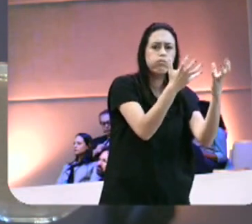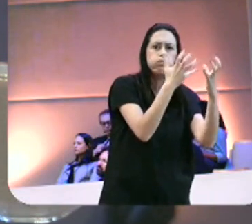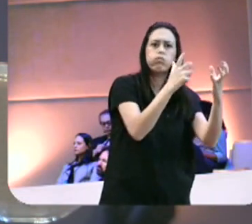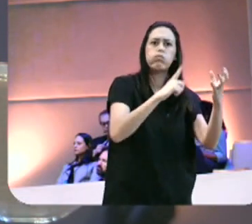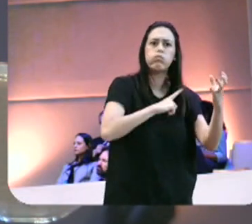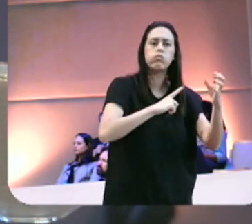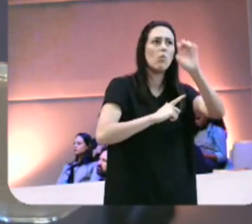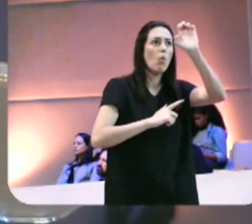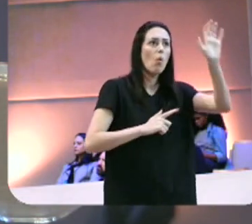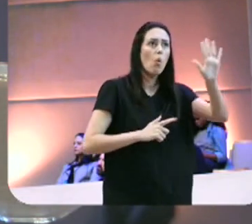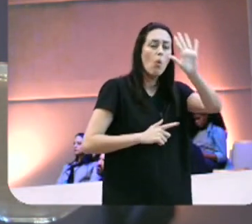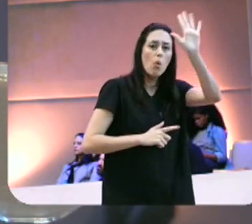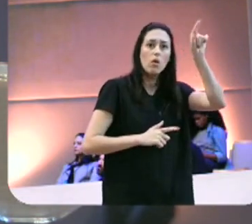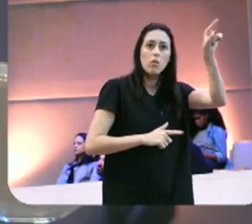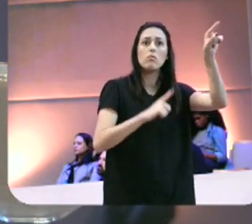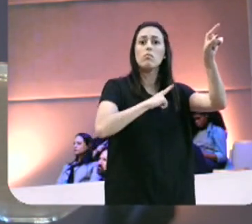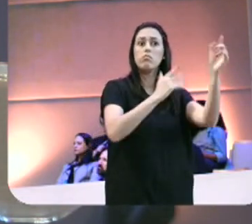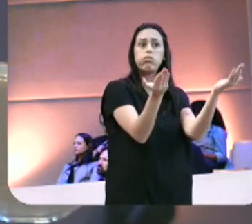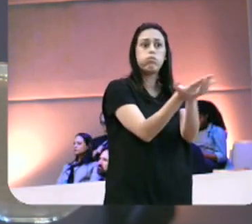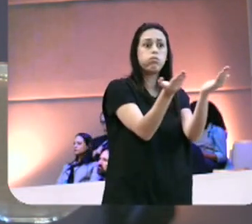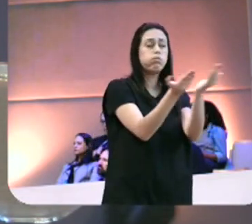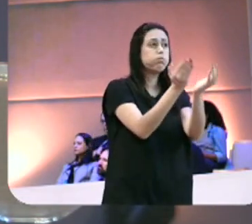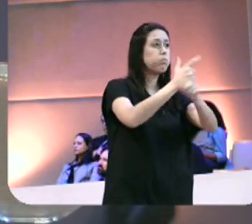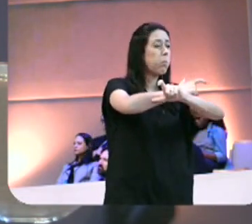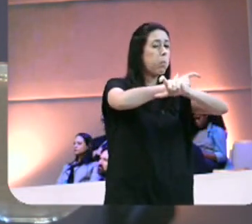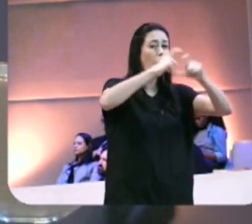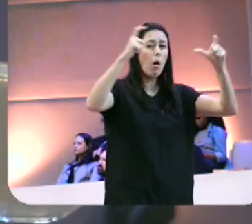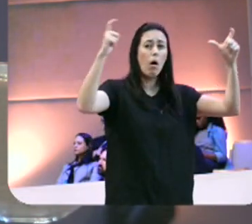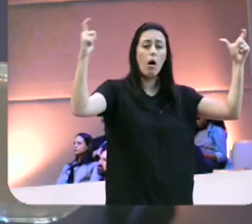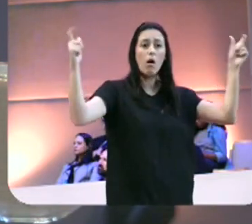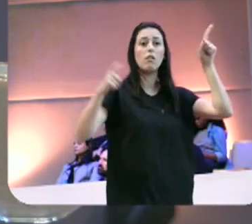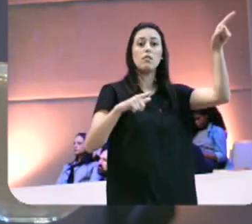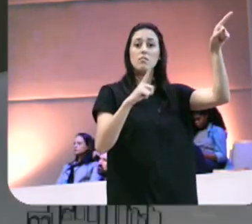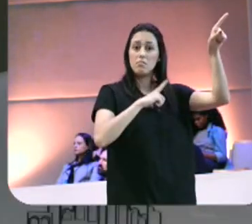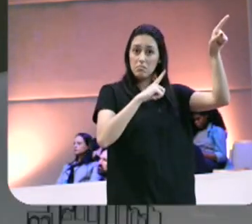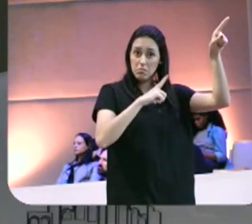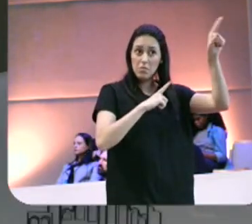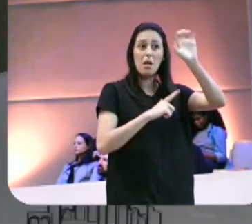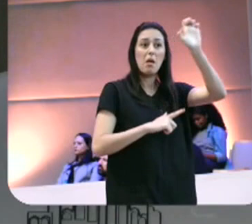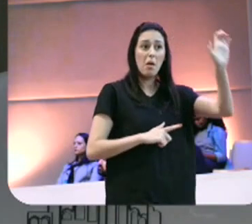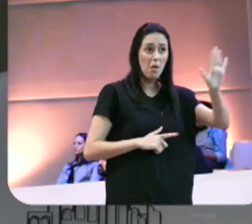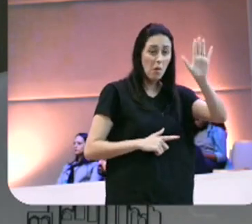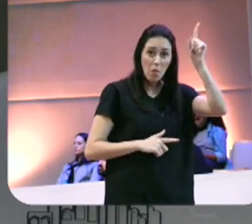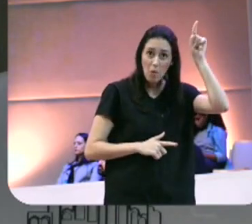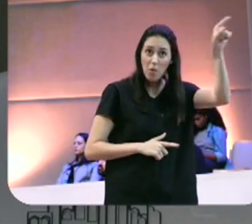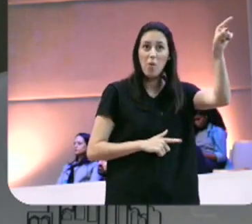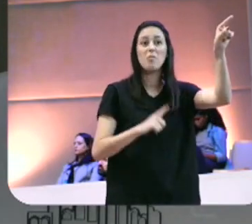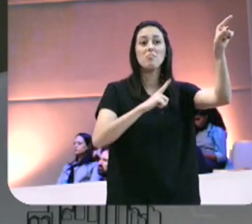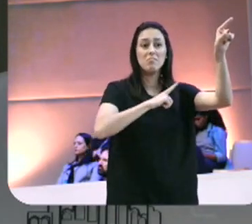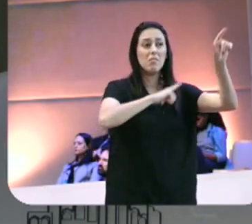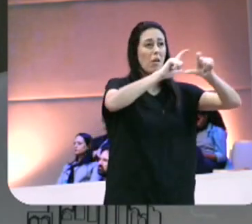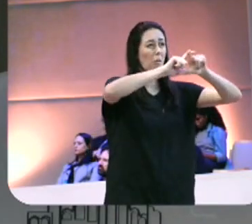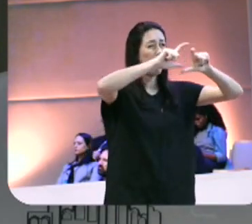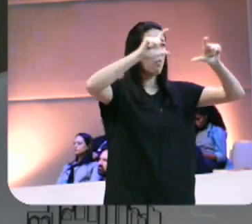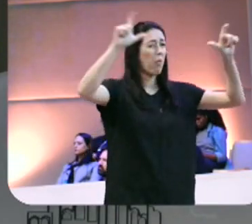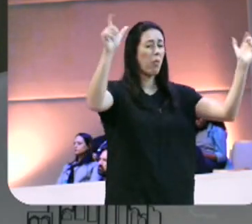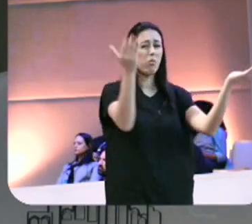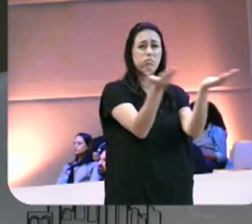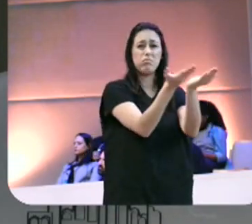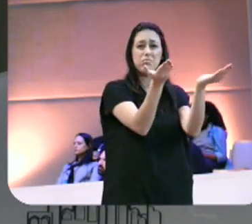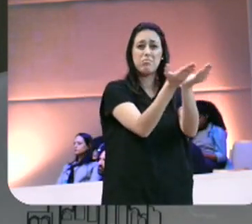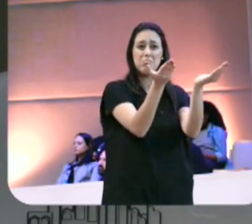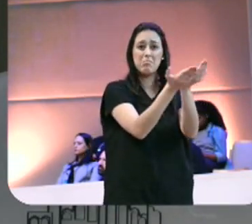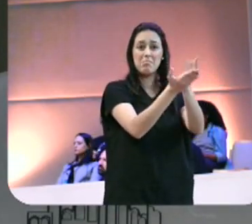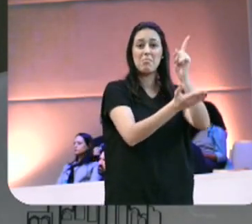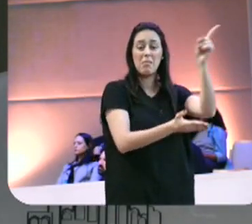Europa se tornou o grande centro do cristianismo por séculos, sendo o centro do conhecimento e também da expansão do cristianismo pela